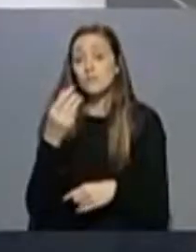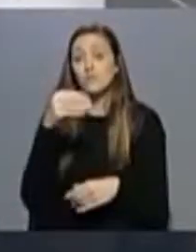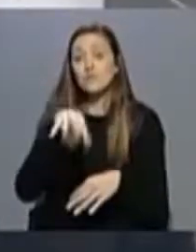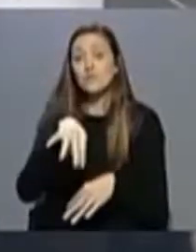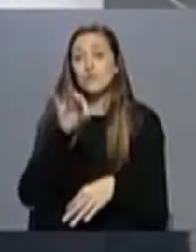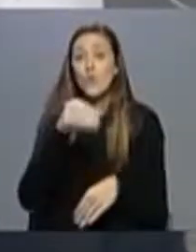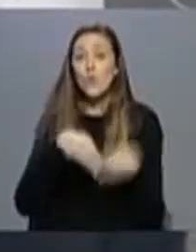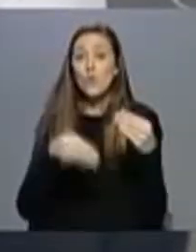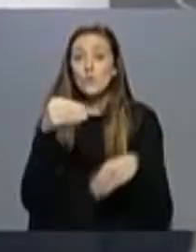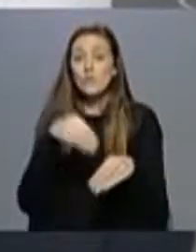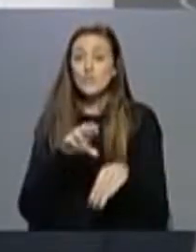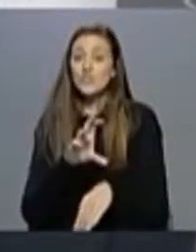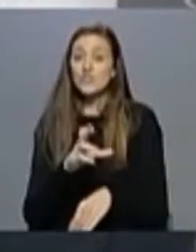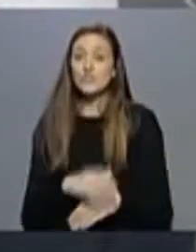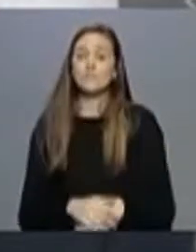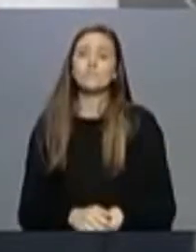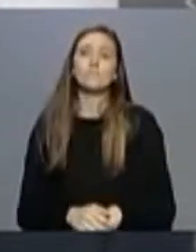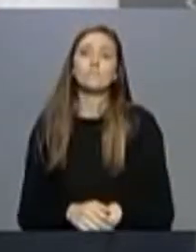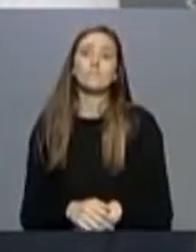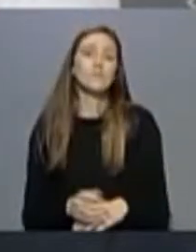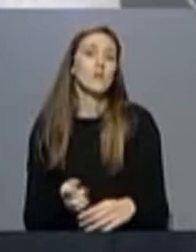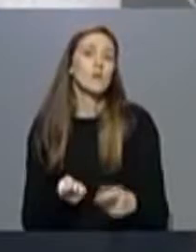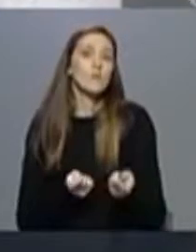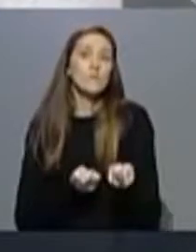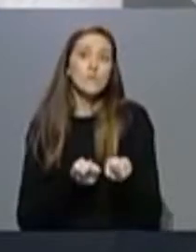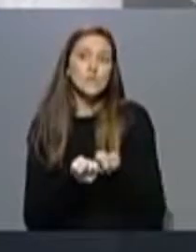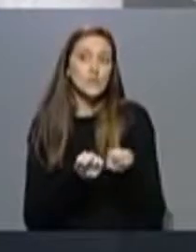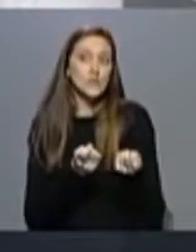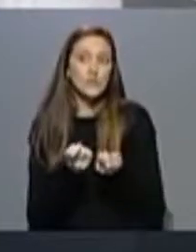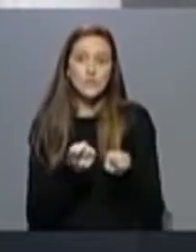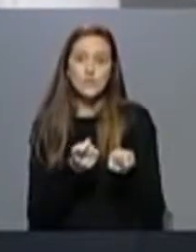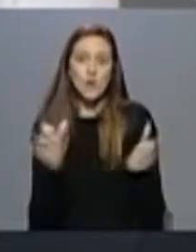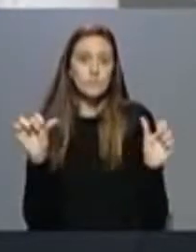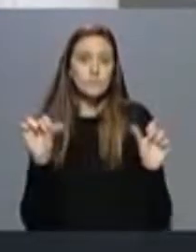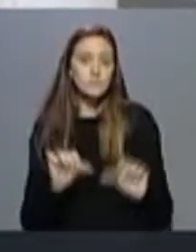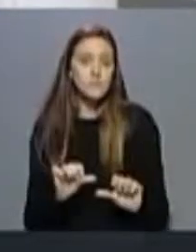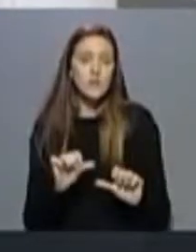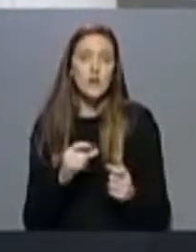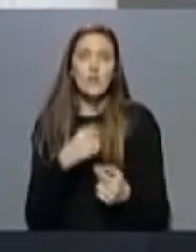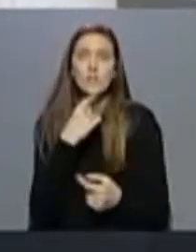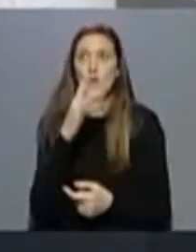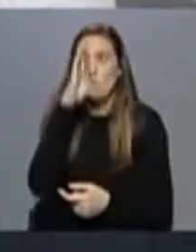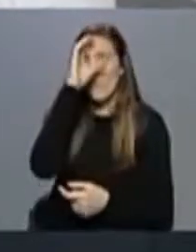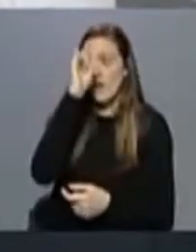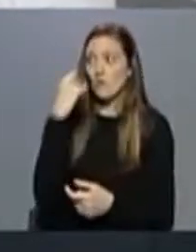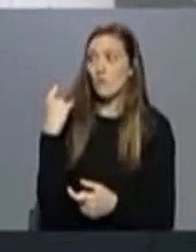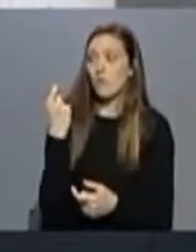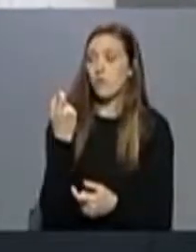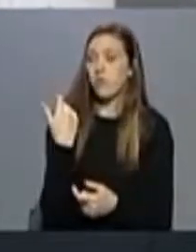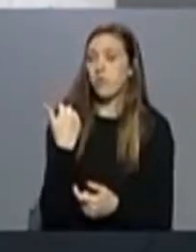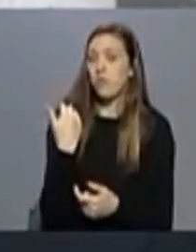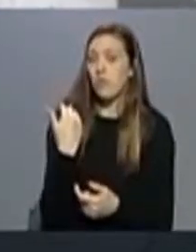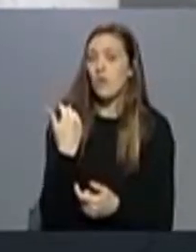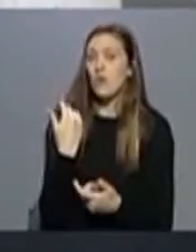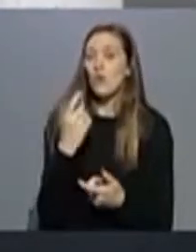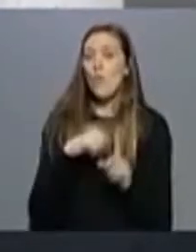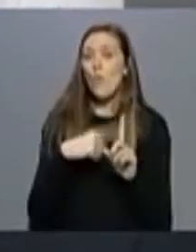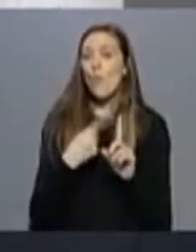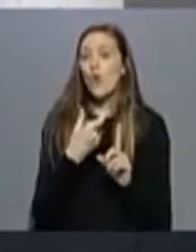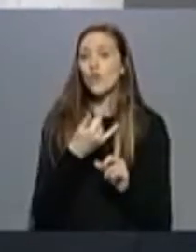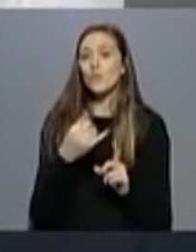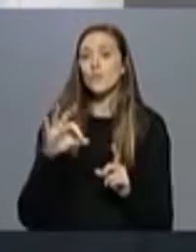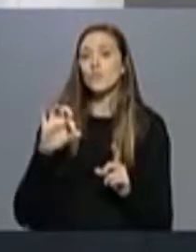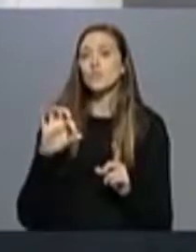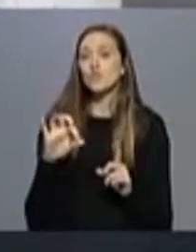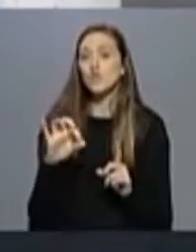Revela uma gestão danosa daquele que é um governo que se dizia, há bem pouco tempo, que o ano 2018 iria